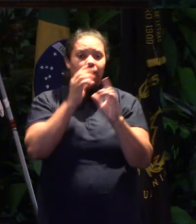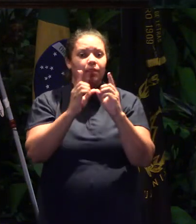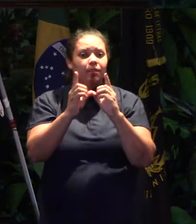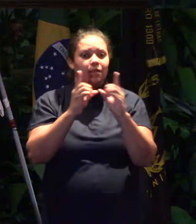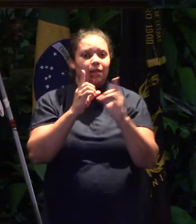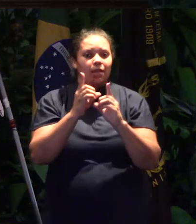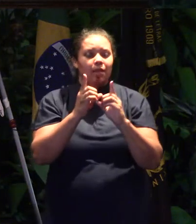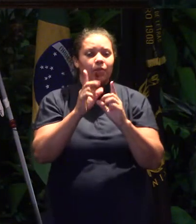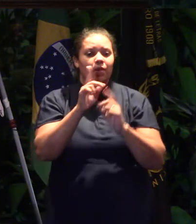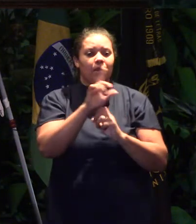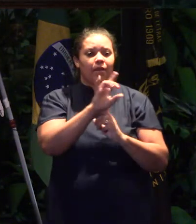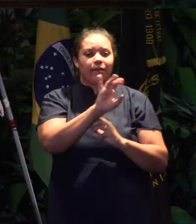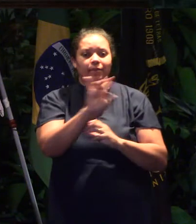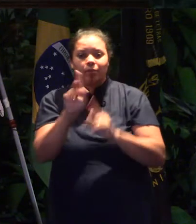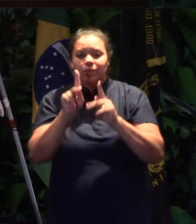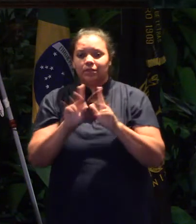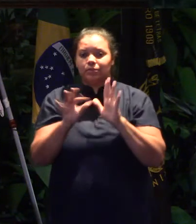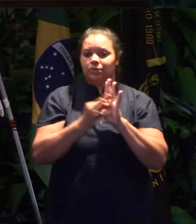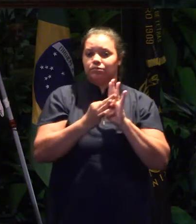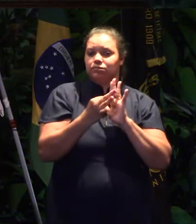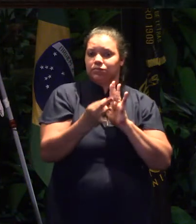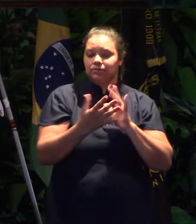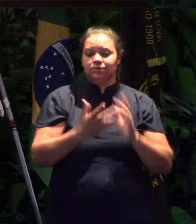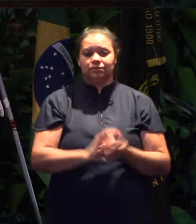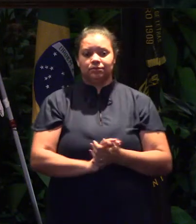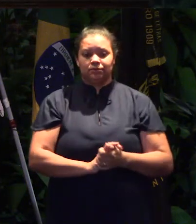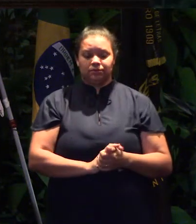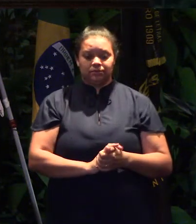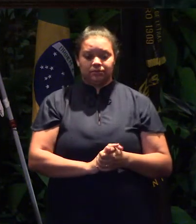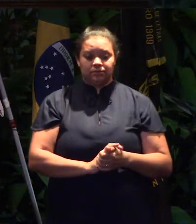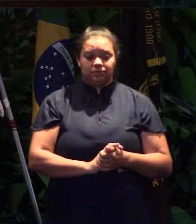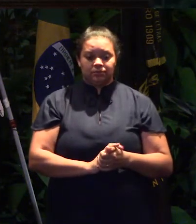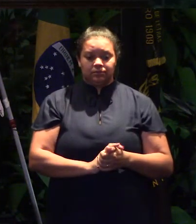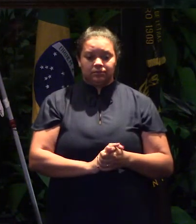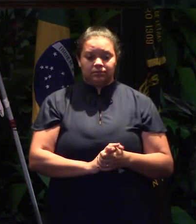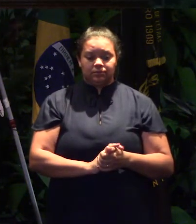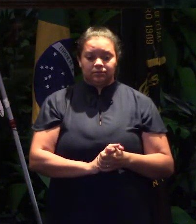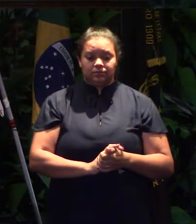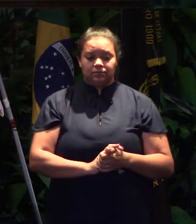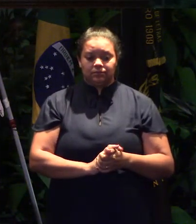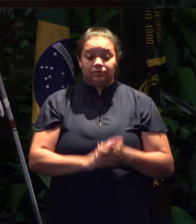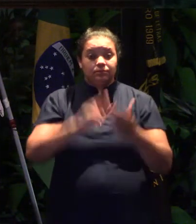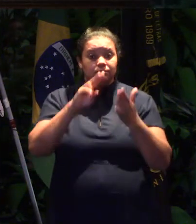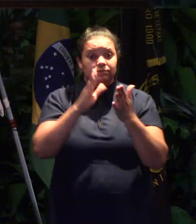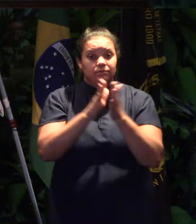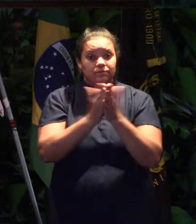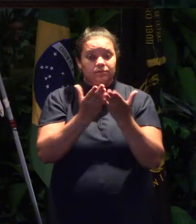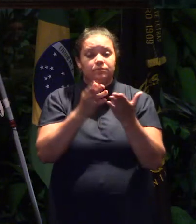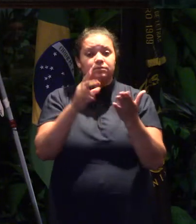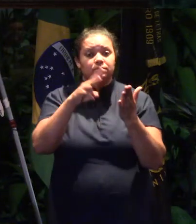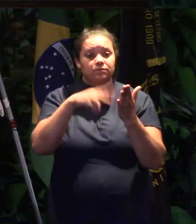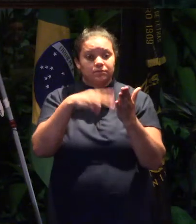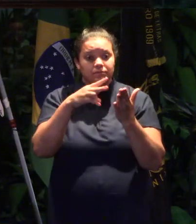social favorece e até exige, né? Nesse sentido, o livro é um produto,